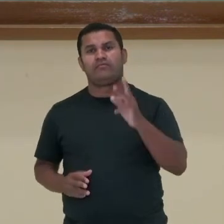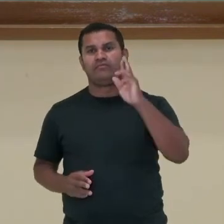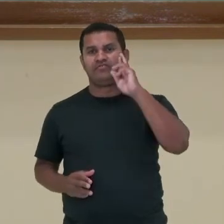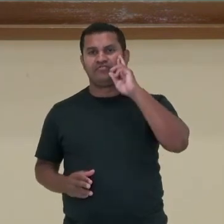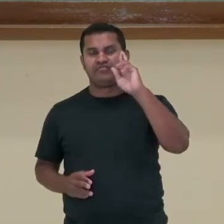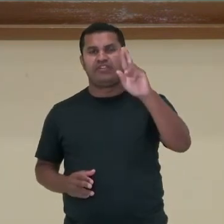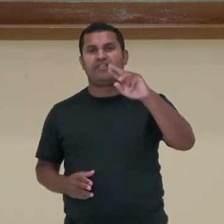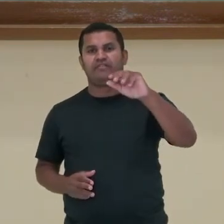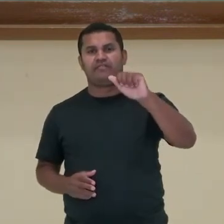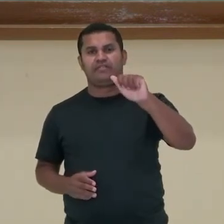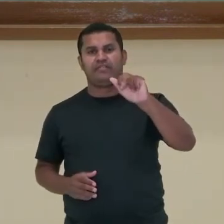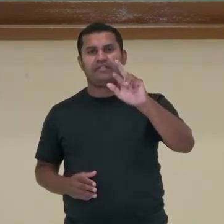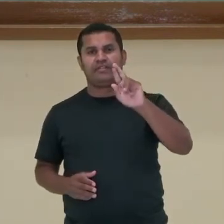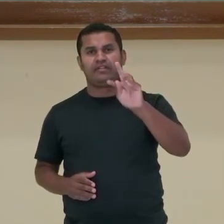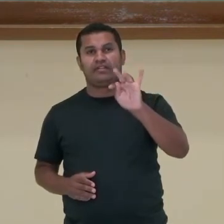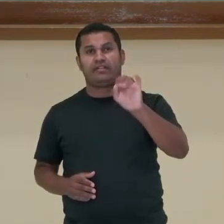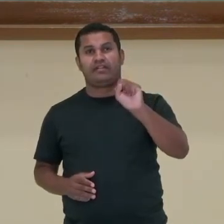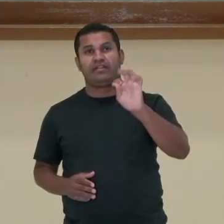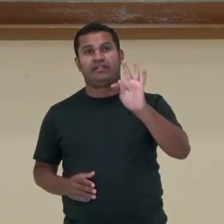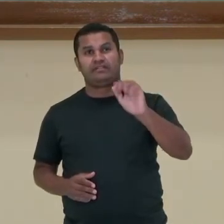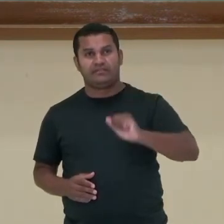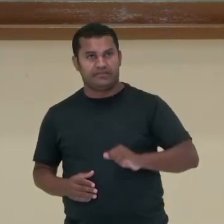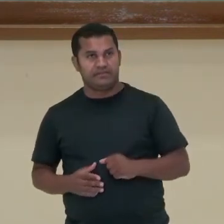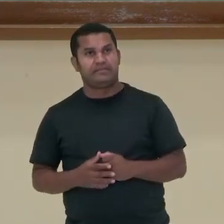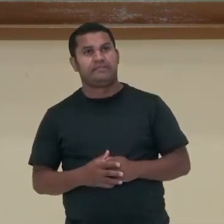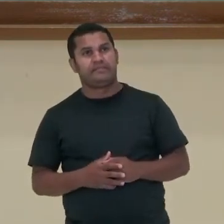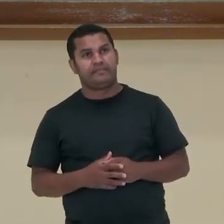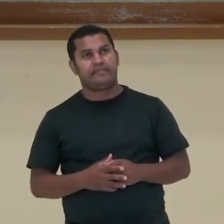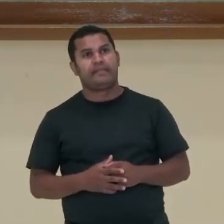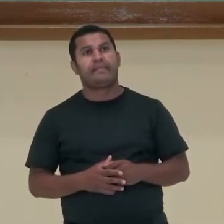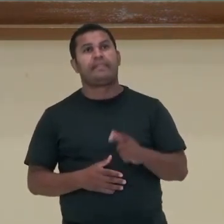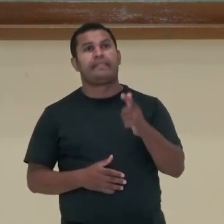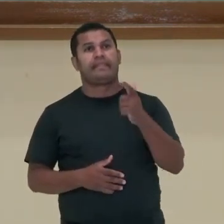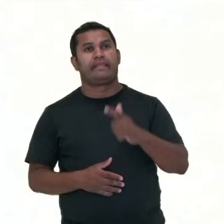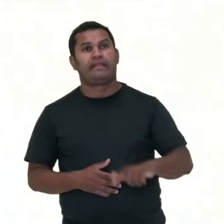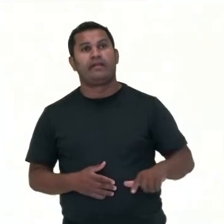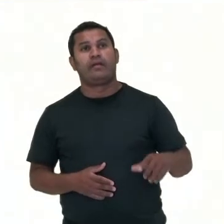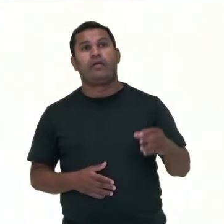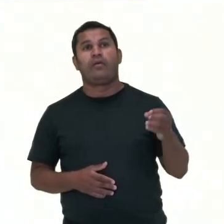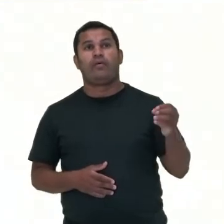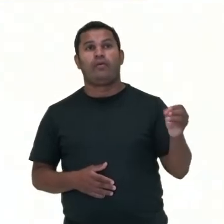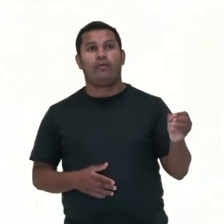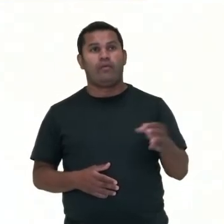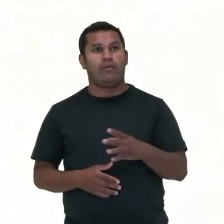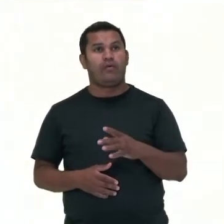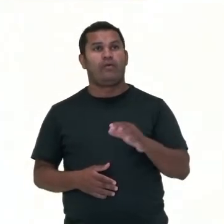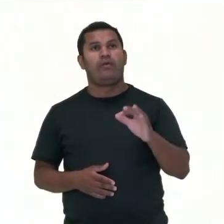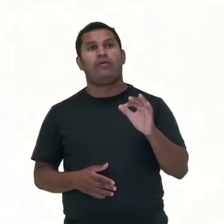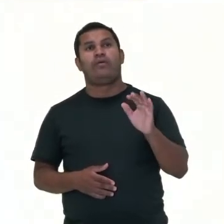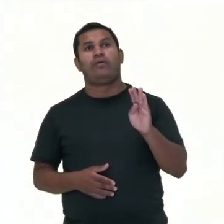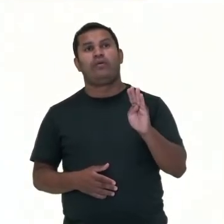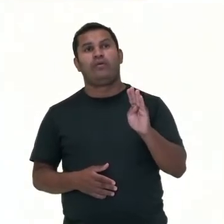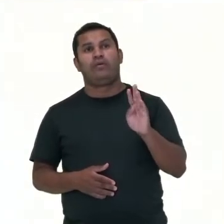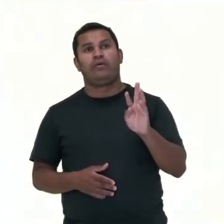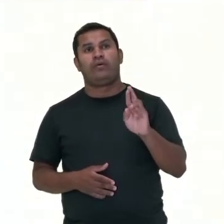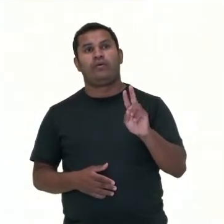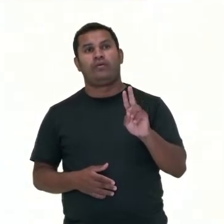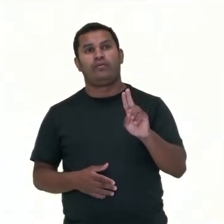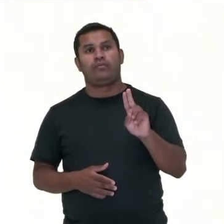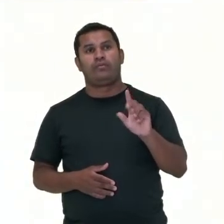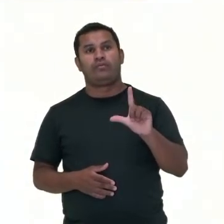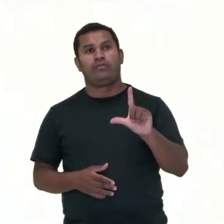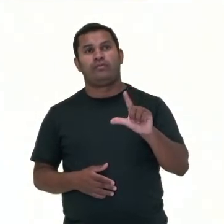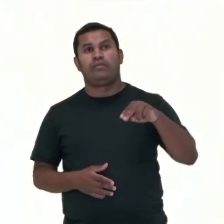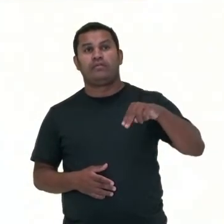Mestres artistas nesse momento e muito valorizados. E nós temos Filippo Brunelleschi, que aperfeiçoou a construção visual a partir de pinturas paisagísticas romanas